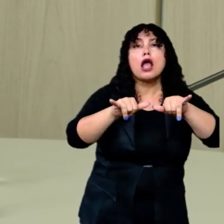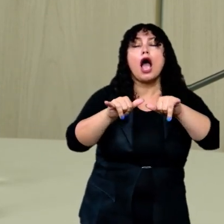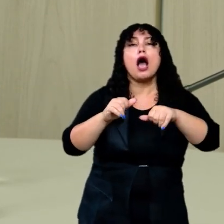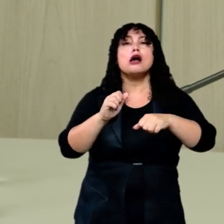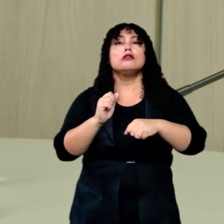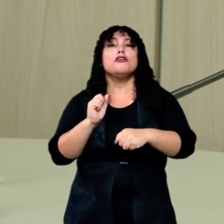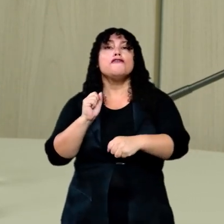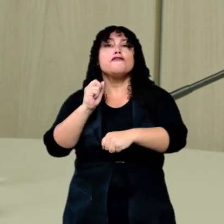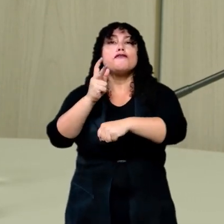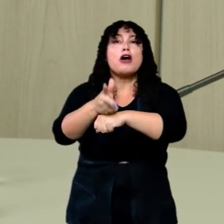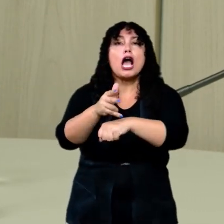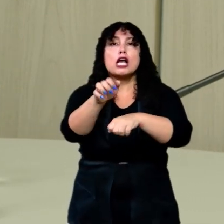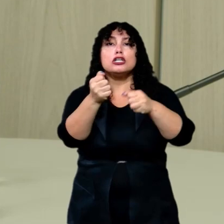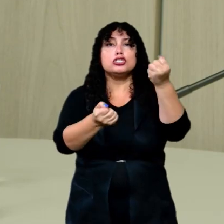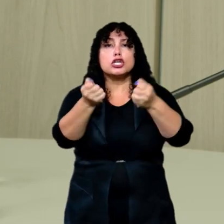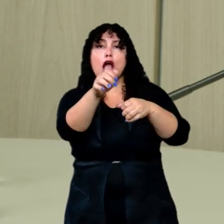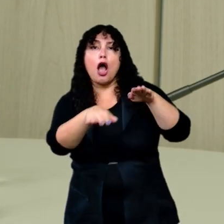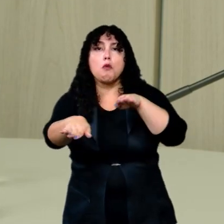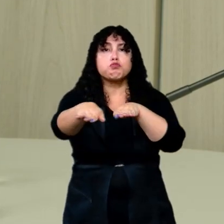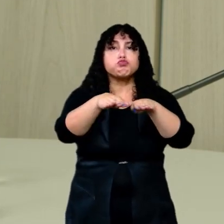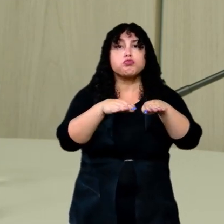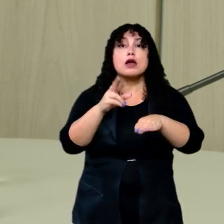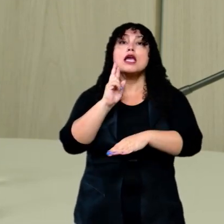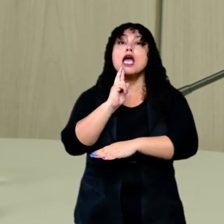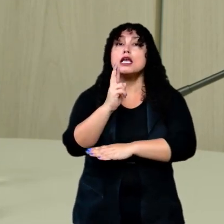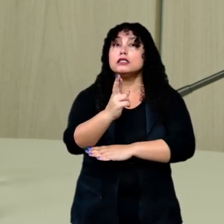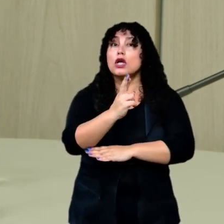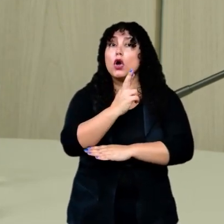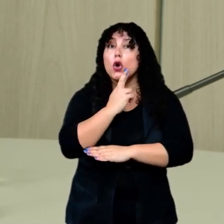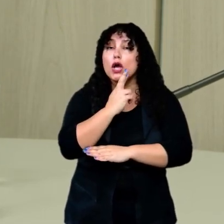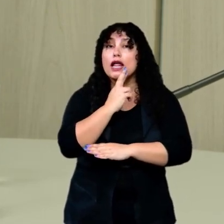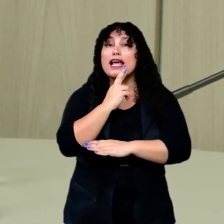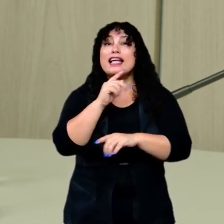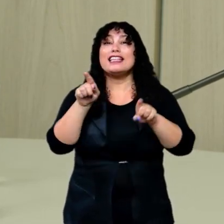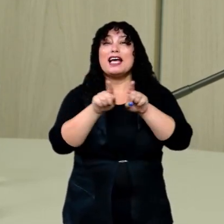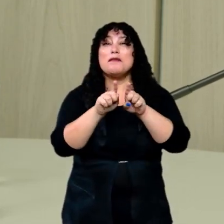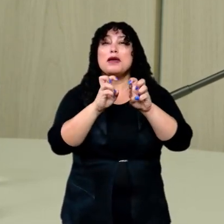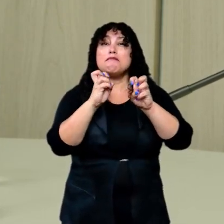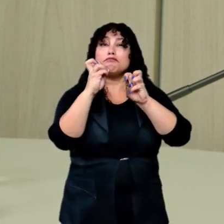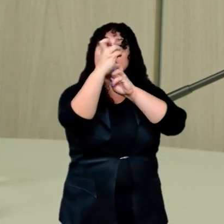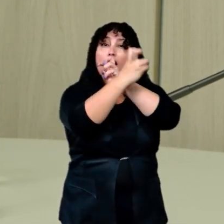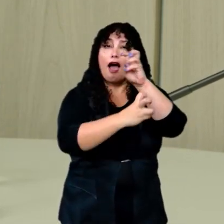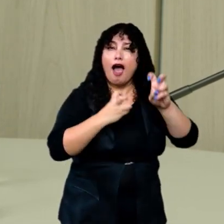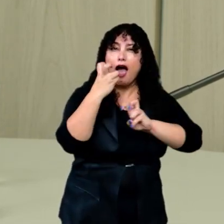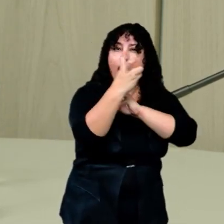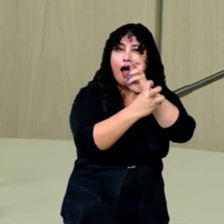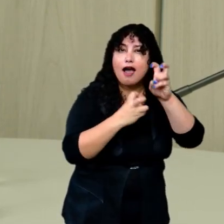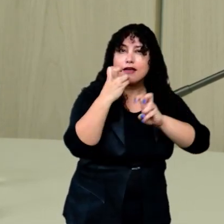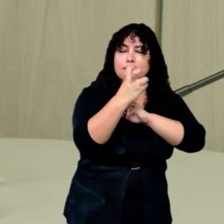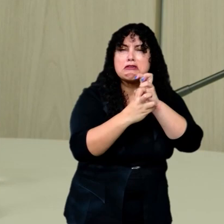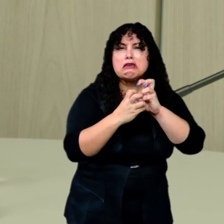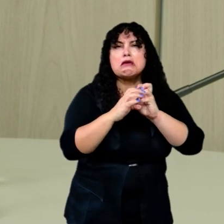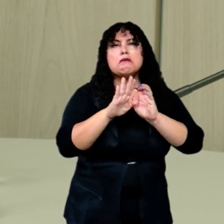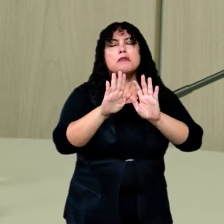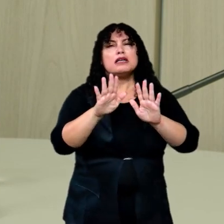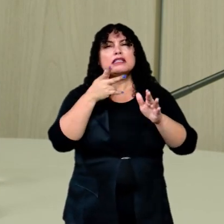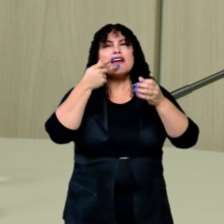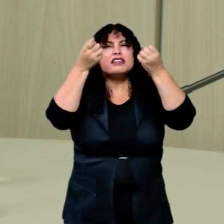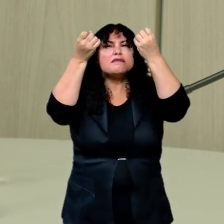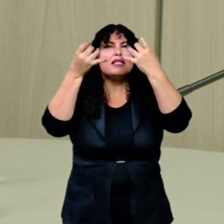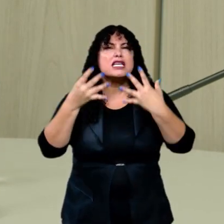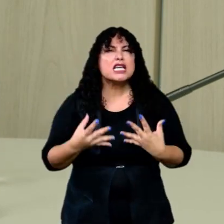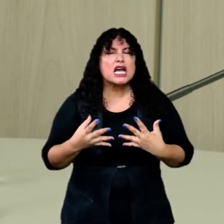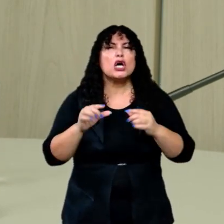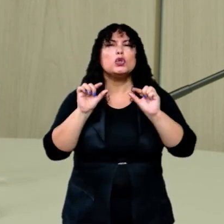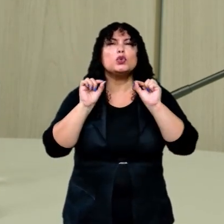de estacionamento, restaurantes, parques de diversão, enfim, né? Só que você estava me dizendo que